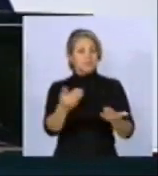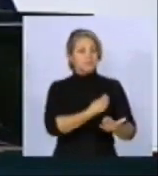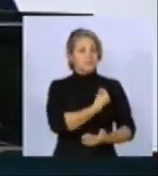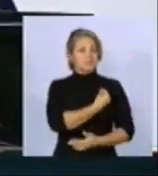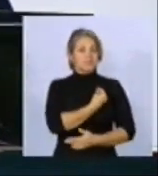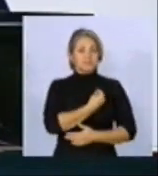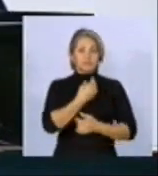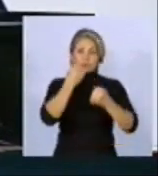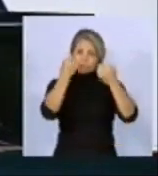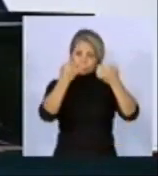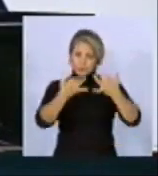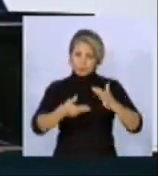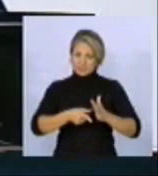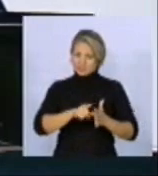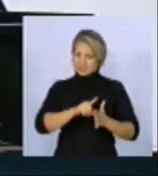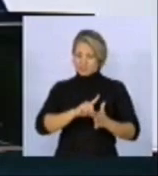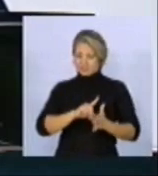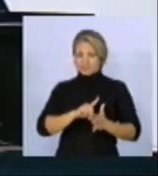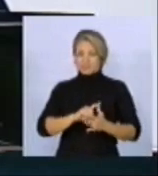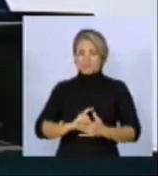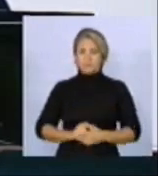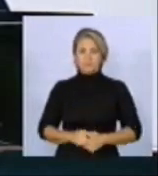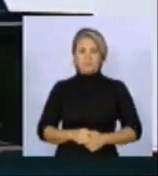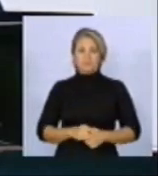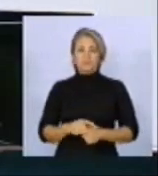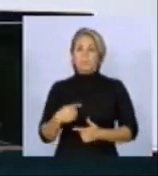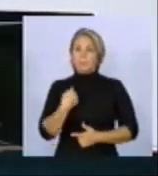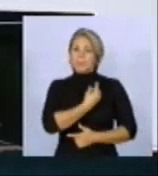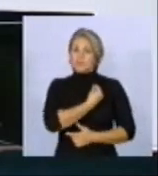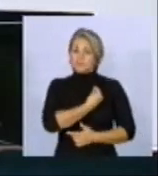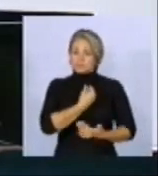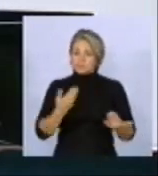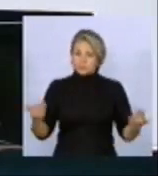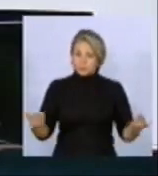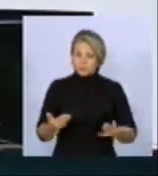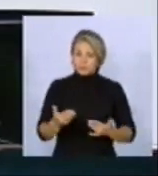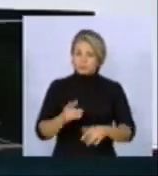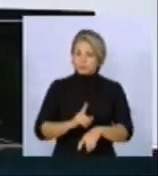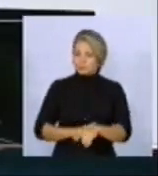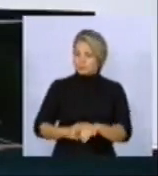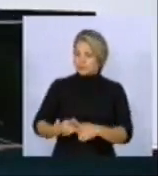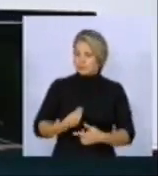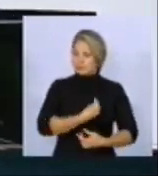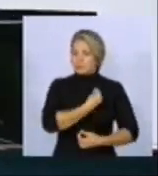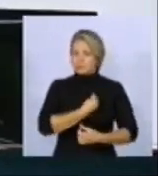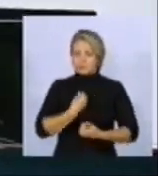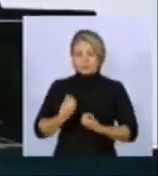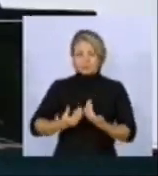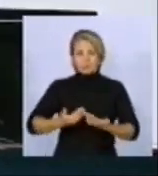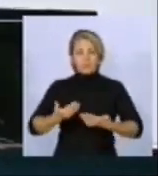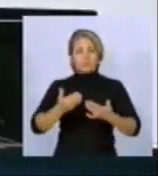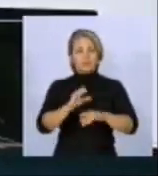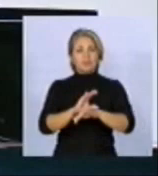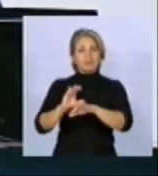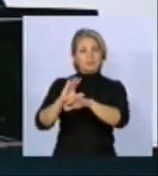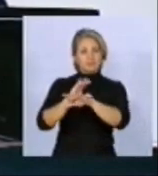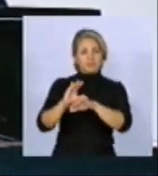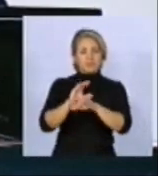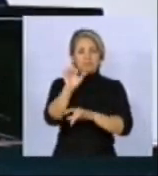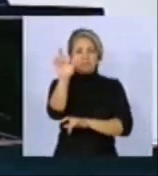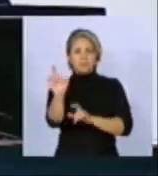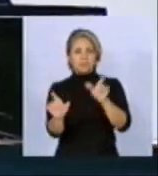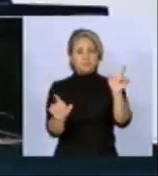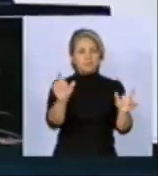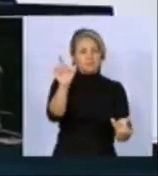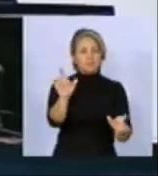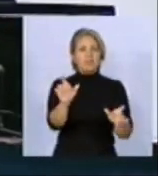um esclarecimento nós vivemos sobre a de uma nova constituição denominada constituição cidadã Constituição